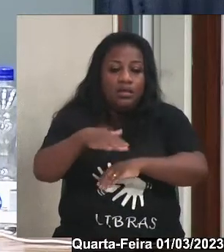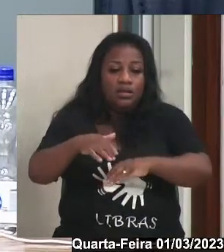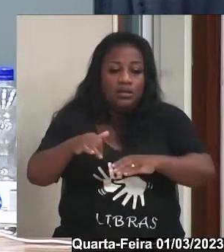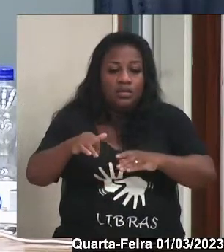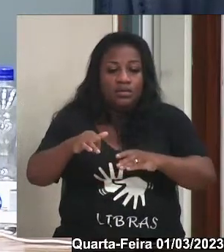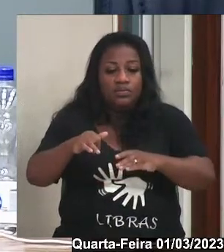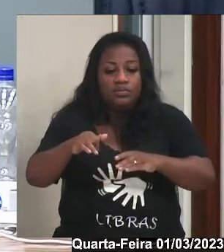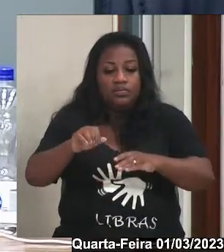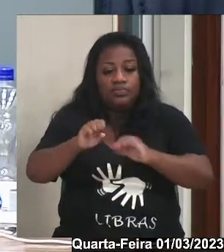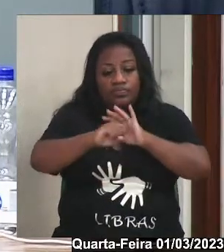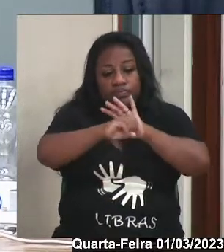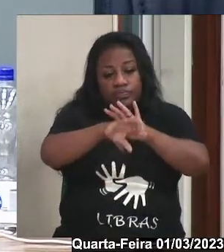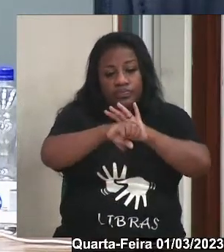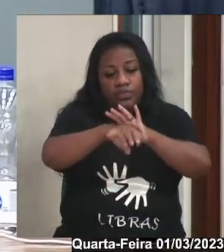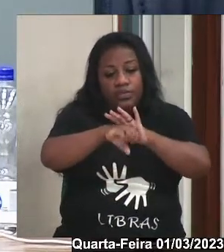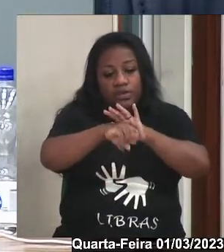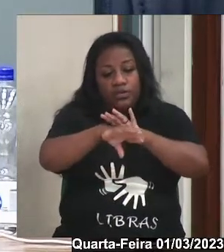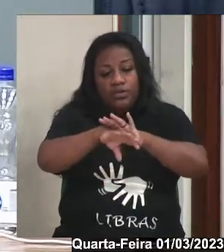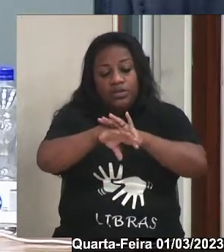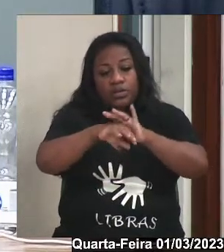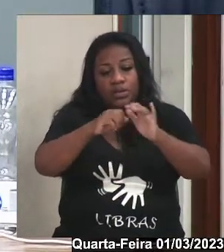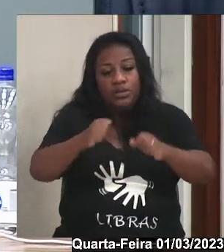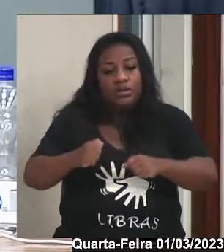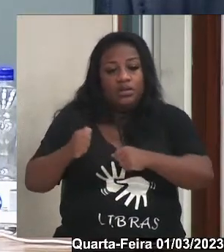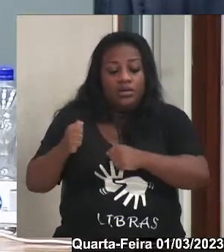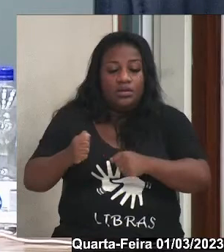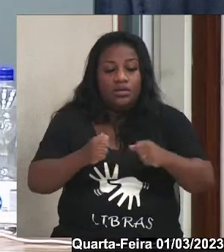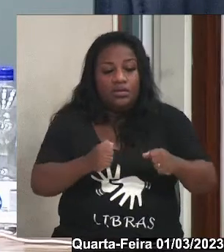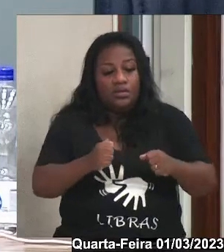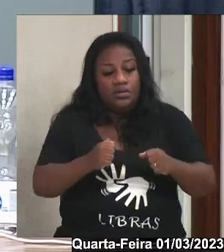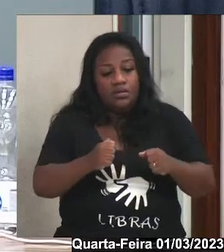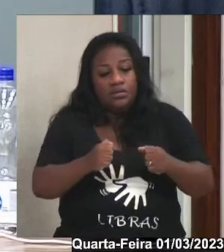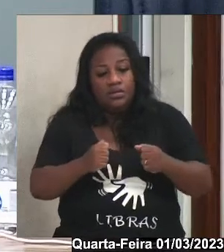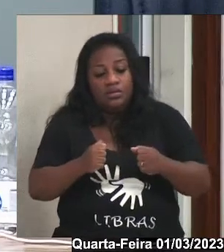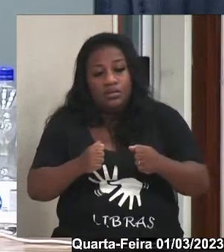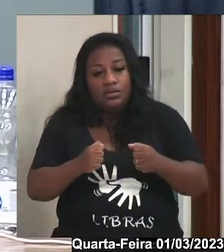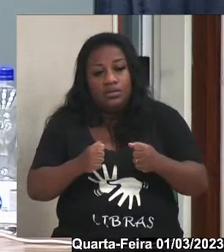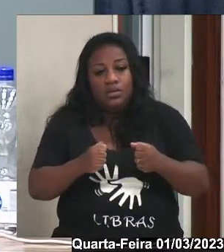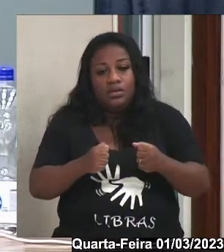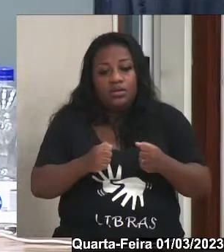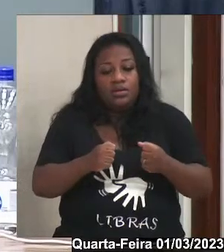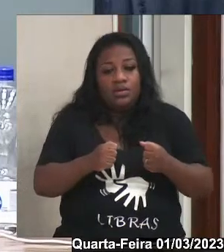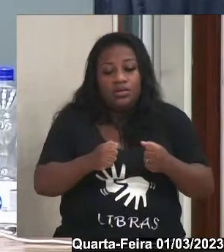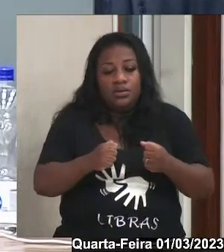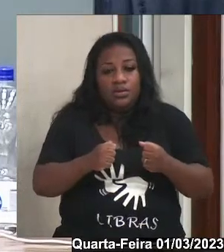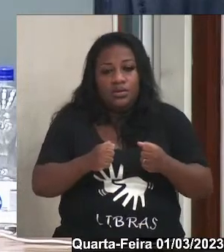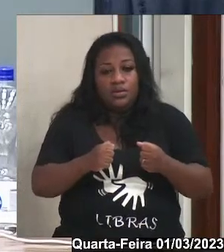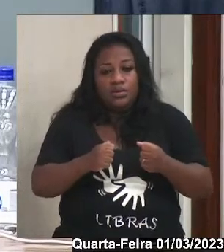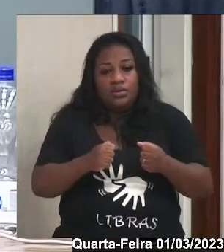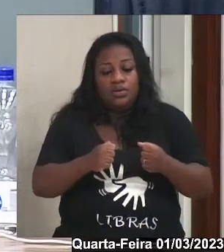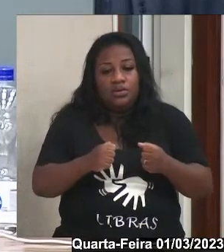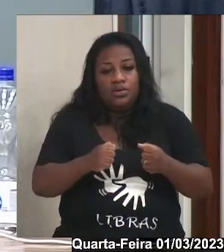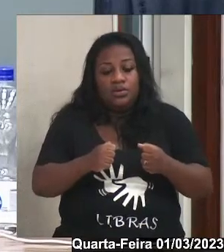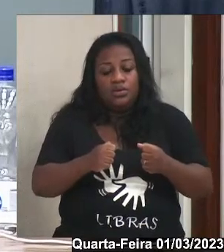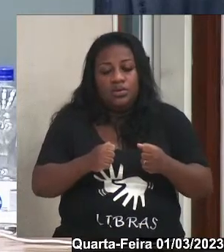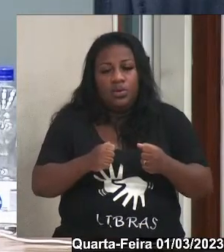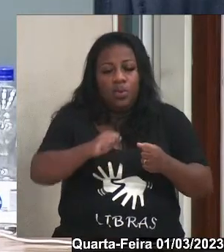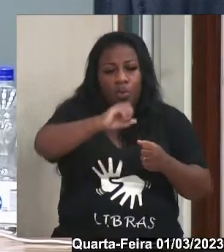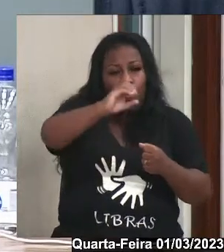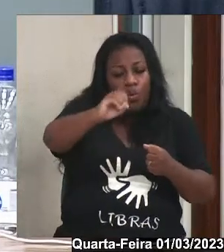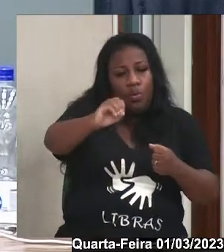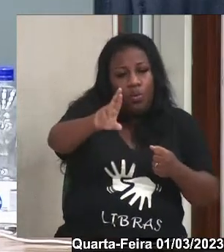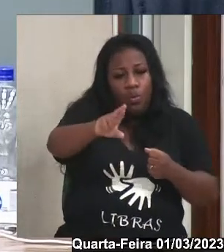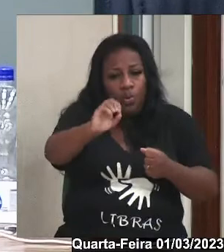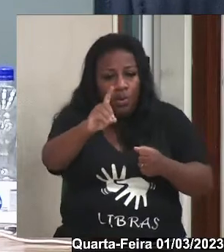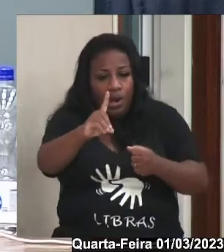Vitória. Indicação número 50/23. Indica ao Poder Executivo que seja efetuado serviço de colocação de guarda-corpo,